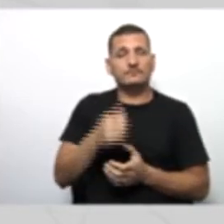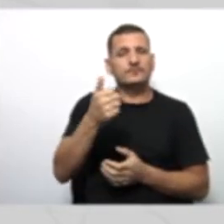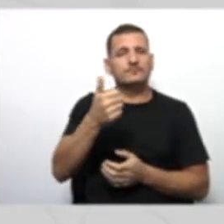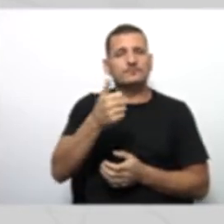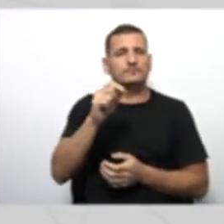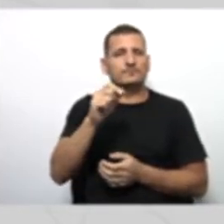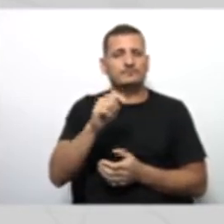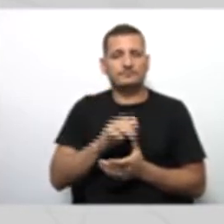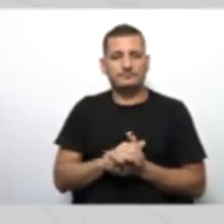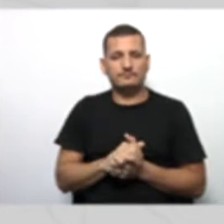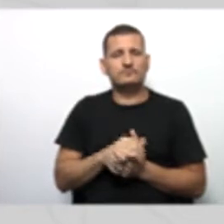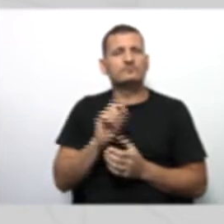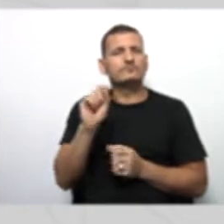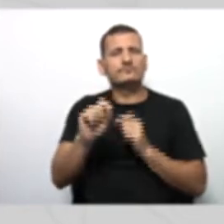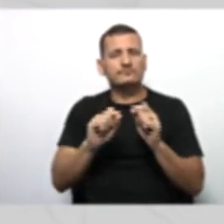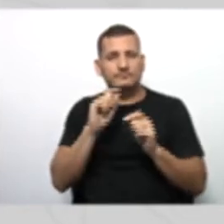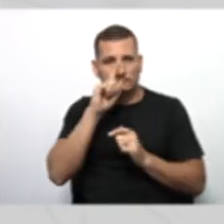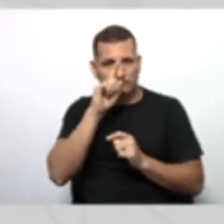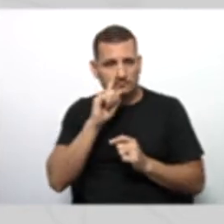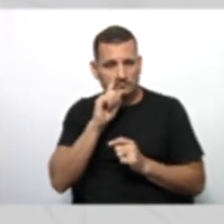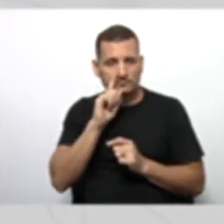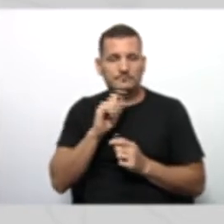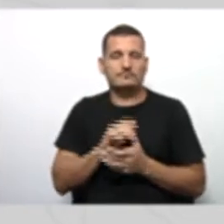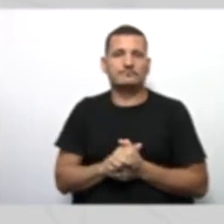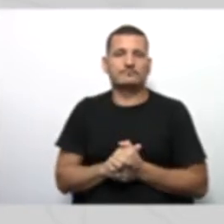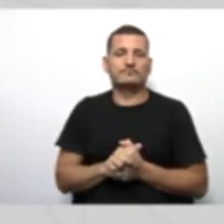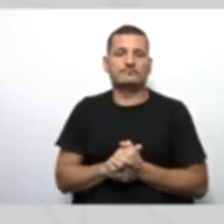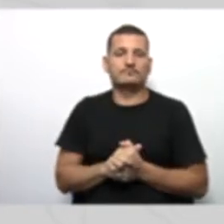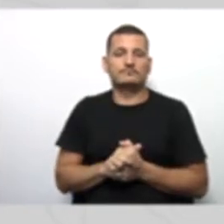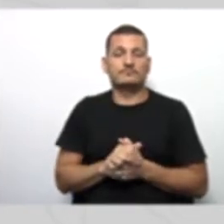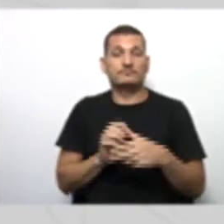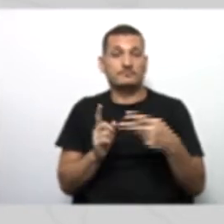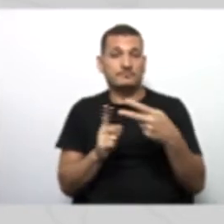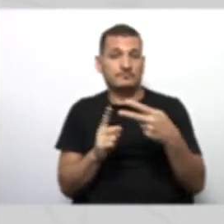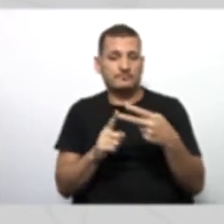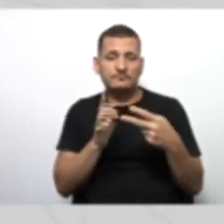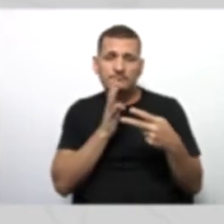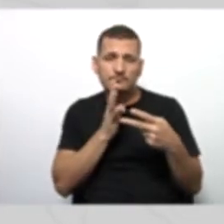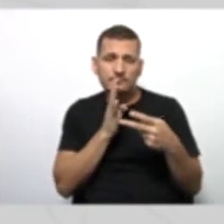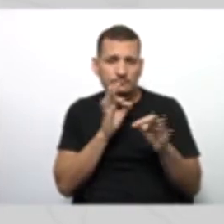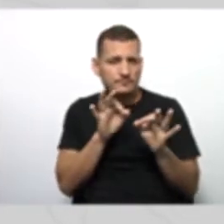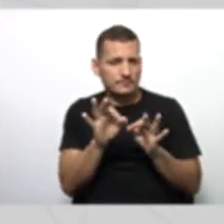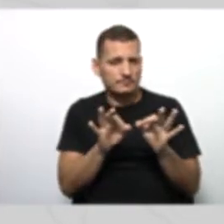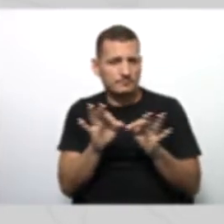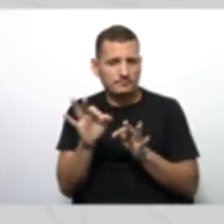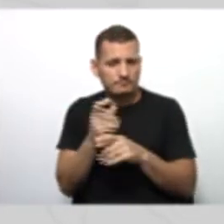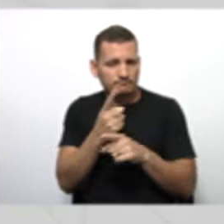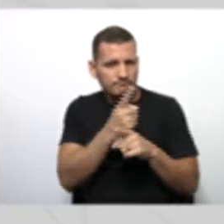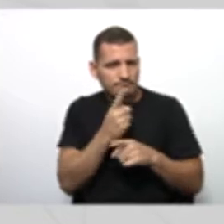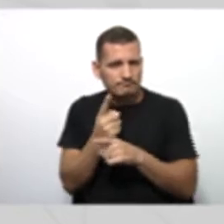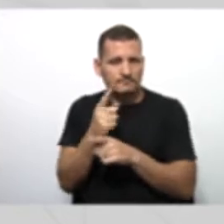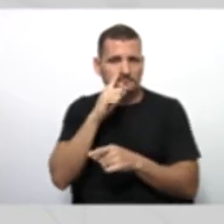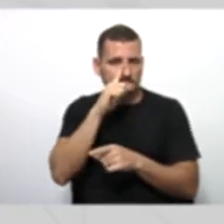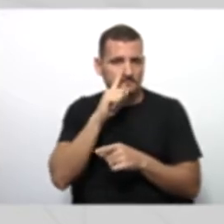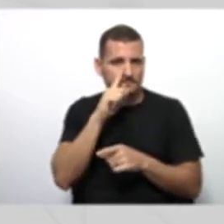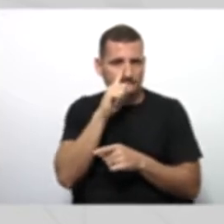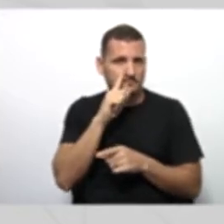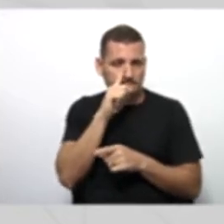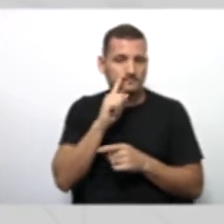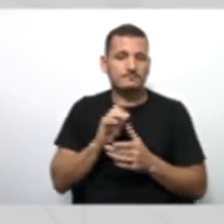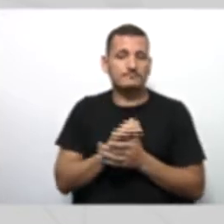entender o que é risco. O segundo objetivo, conhecer as formas de planejamento e identificação de riscos. Isso aqui é